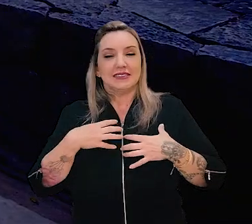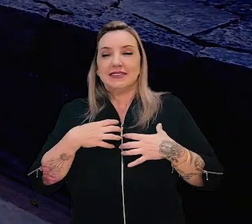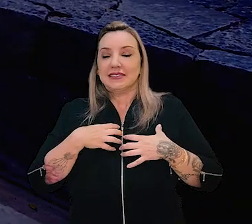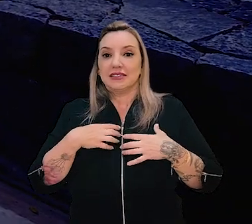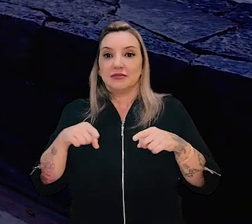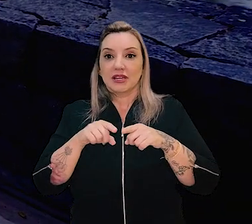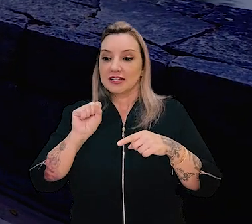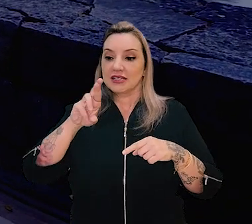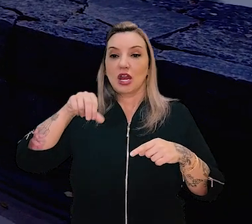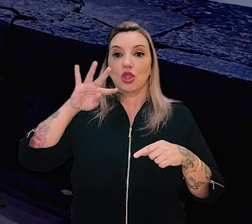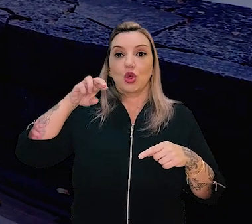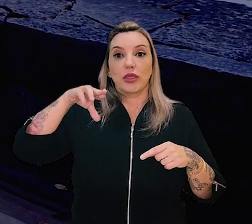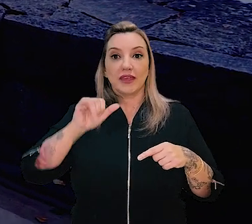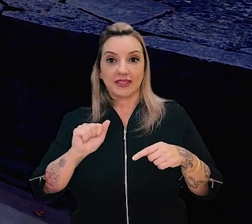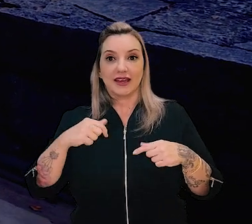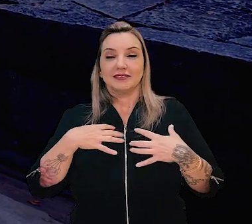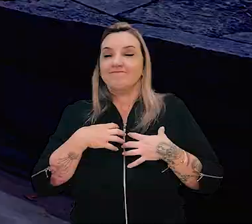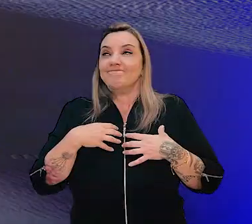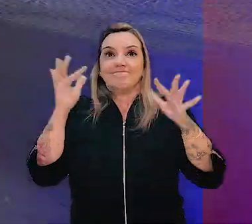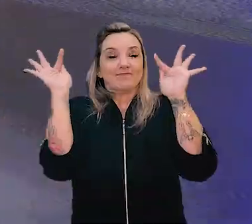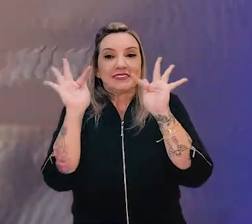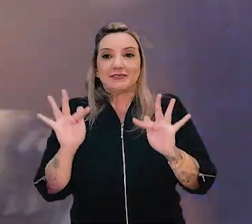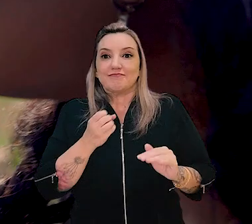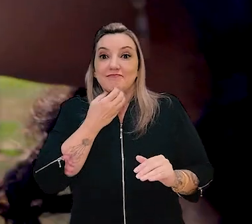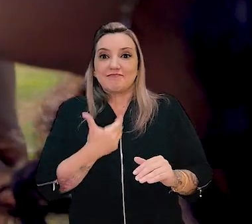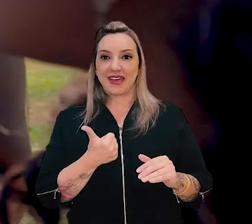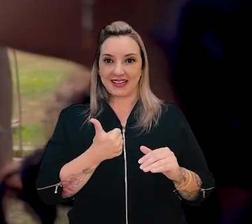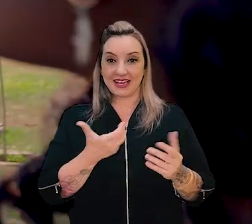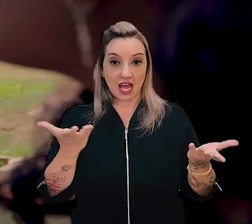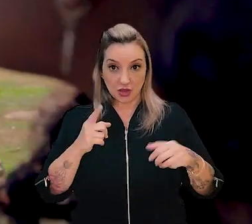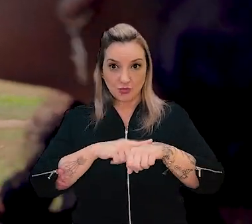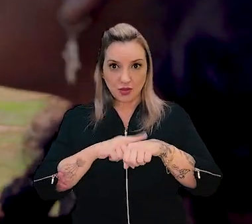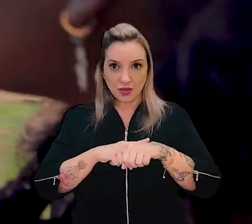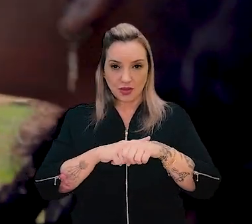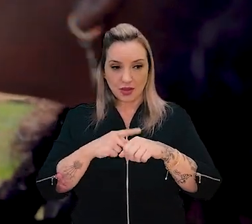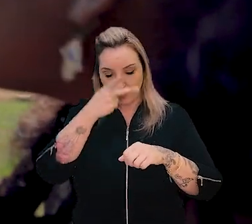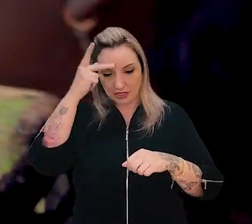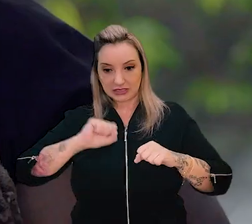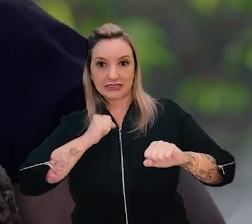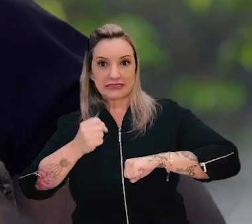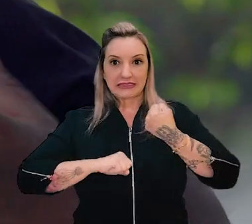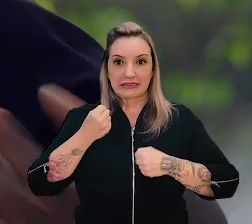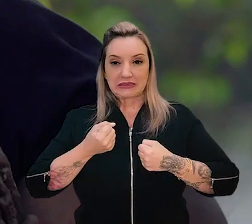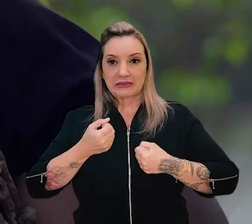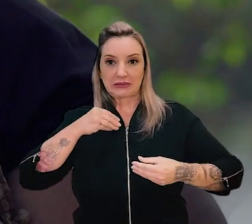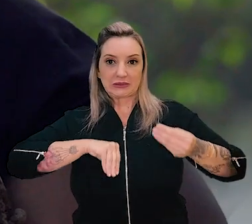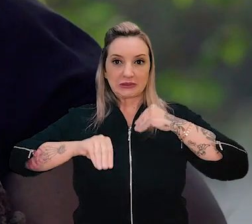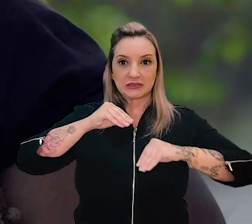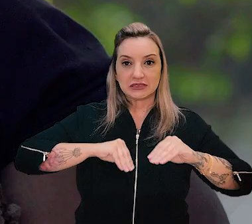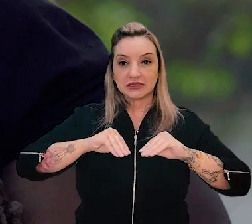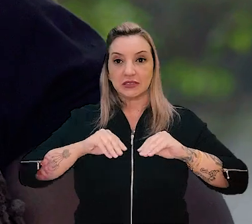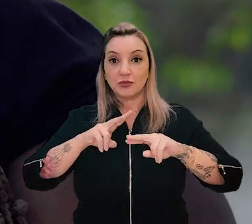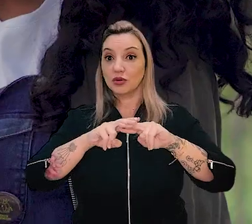tem a serotonina, né? Que é o hormônio da felicidade, você vai se sentir bem. E a gente tá num momento onde as pessoas estão ansiosas, as pessoas estão depressivas por tudo que a